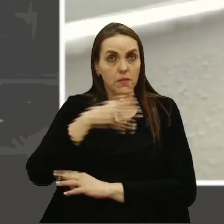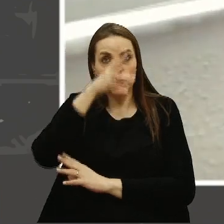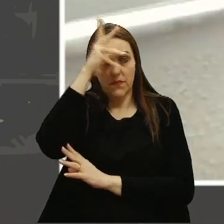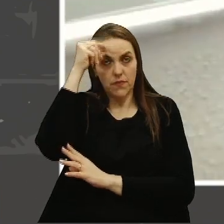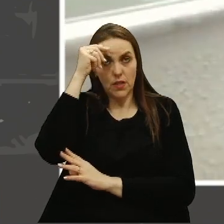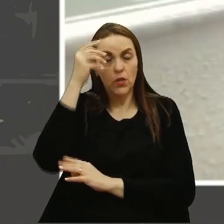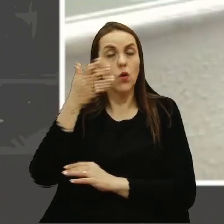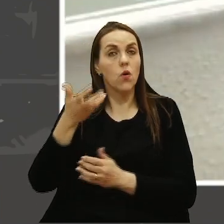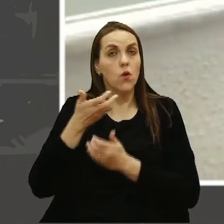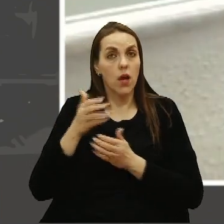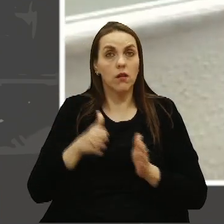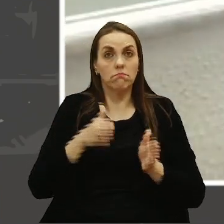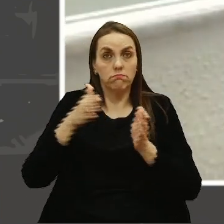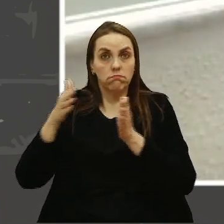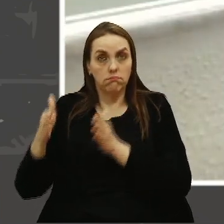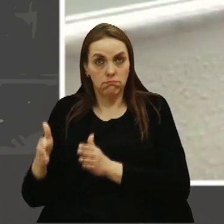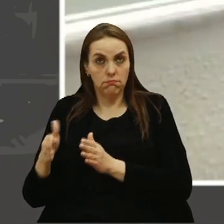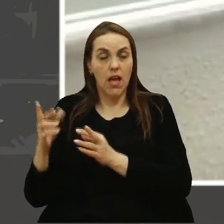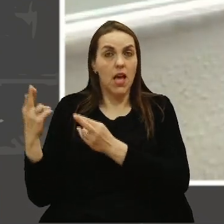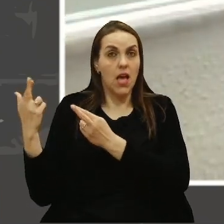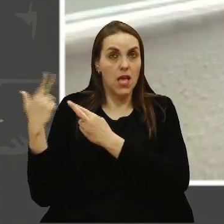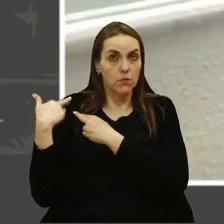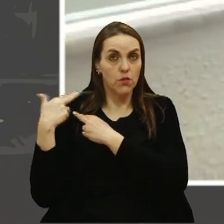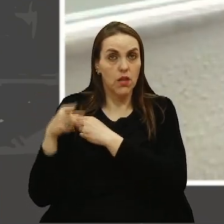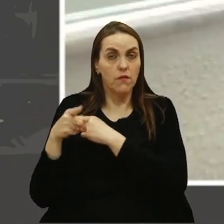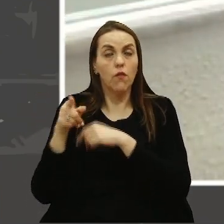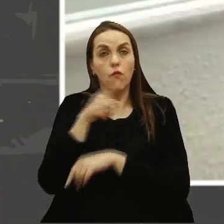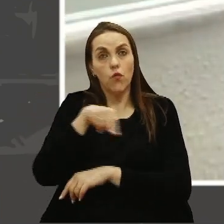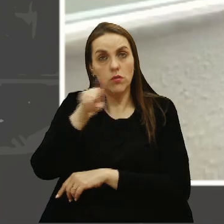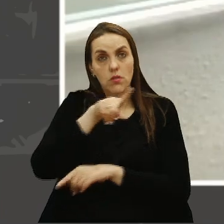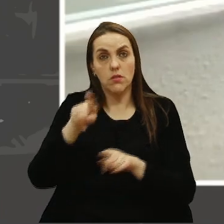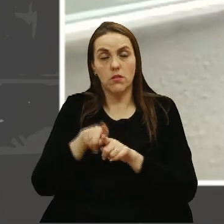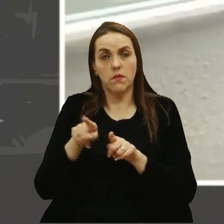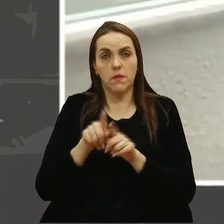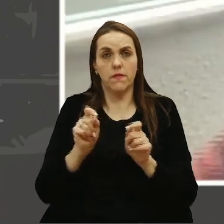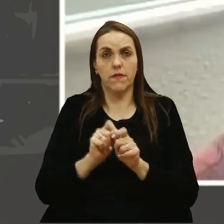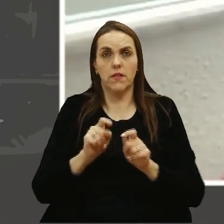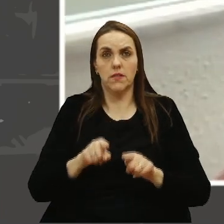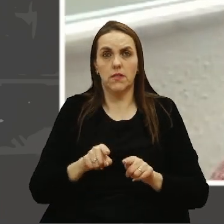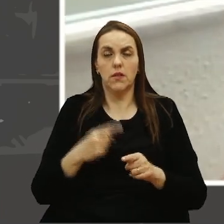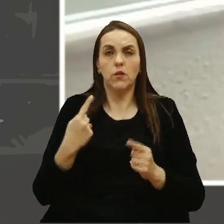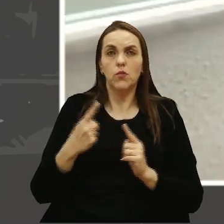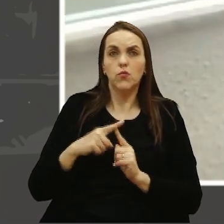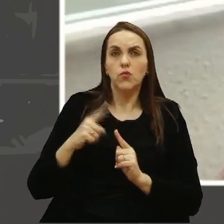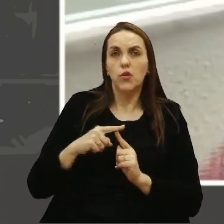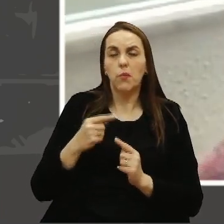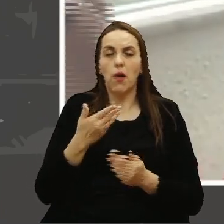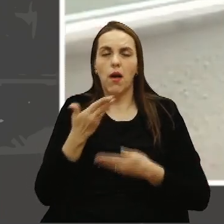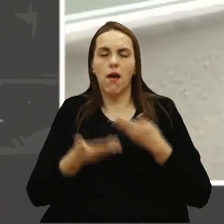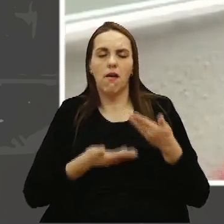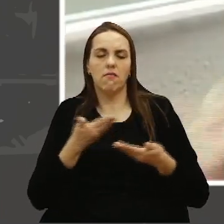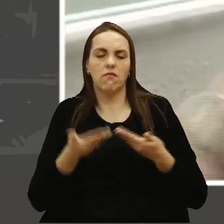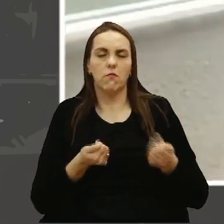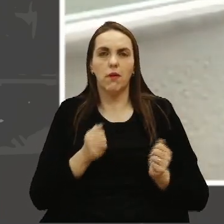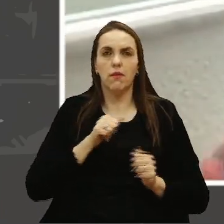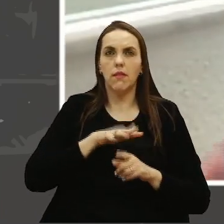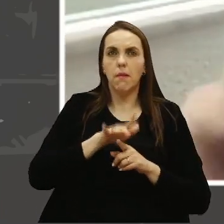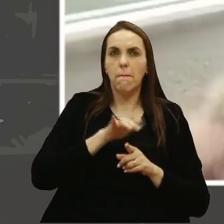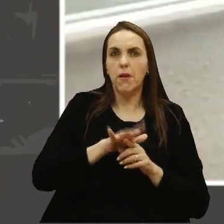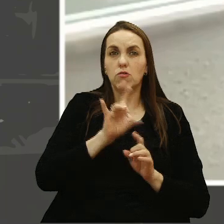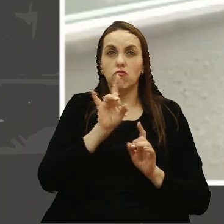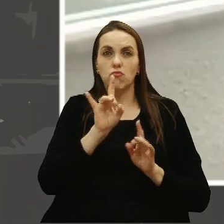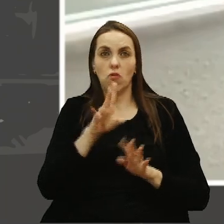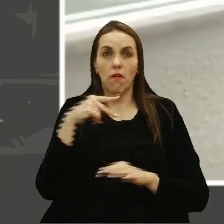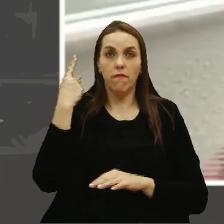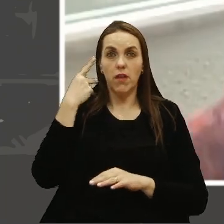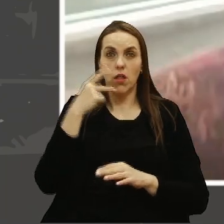oposição responsável, vocês assim também o façam. Porque esse tipo de atender demandas, que é só dos vereadores